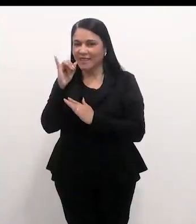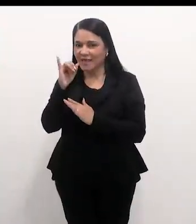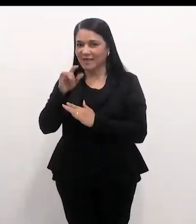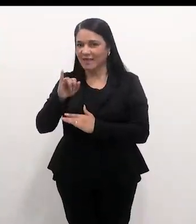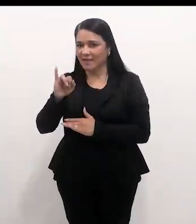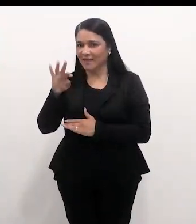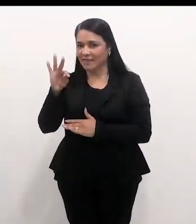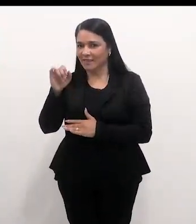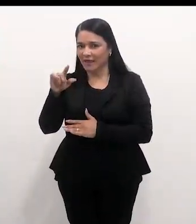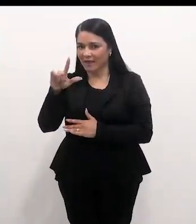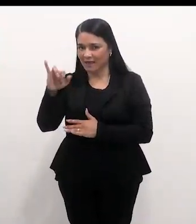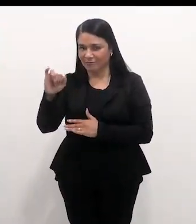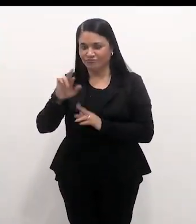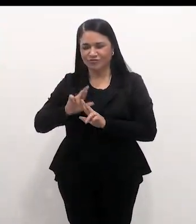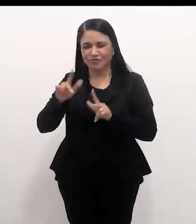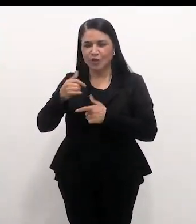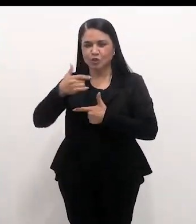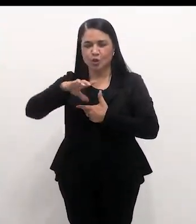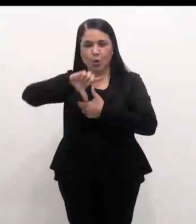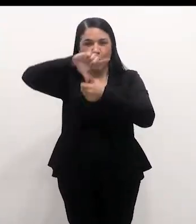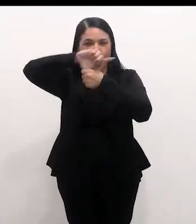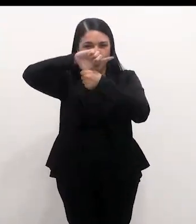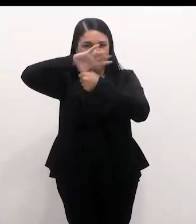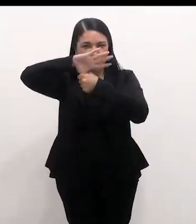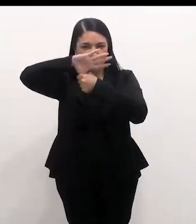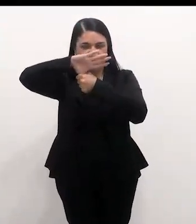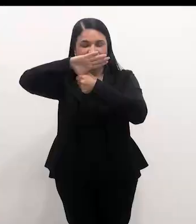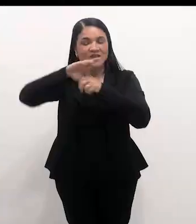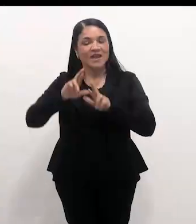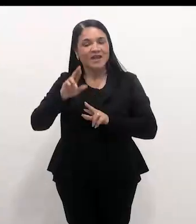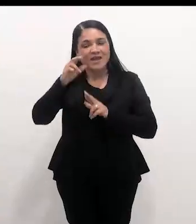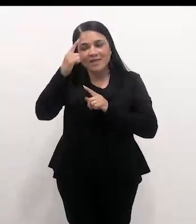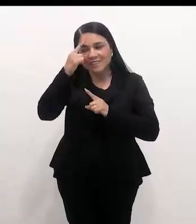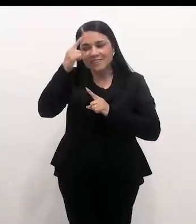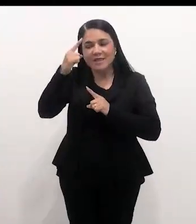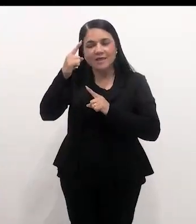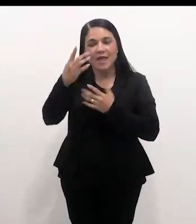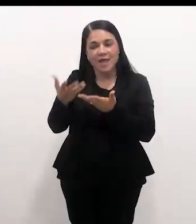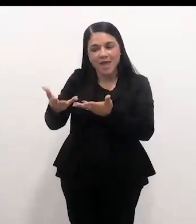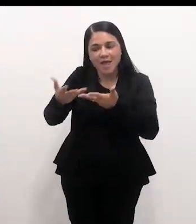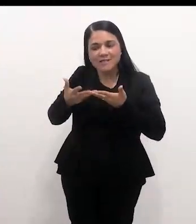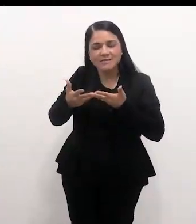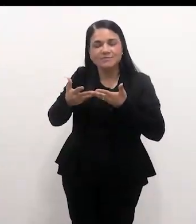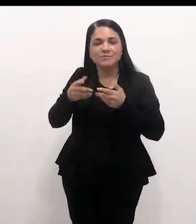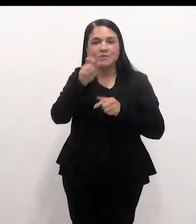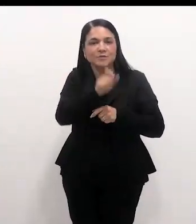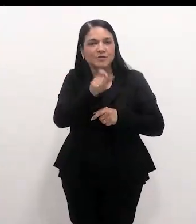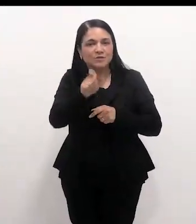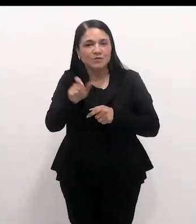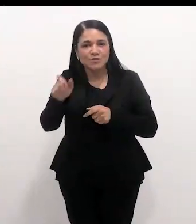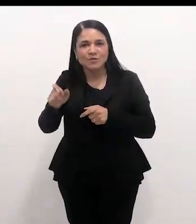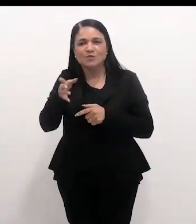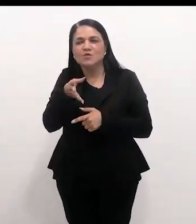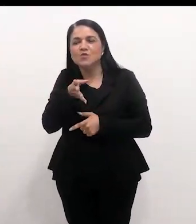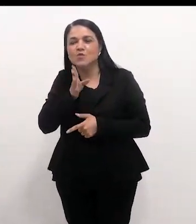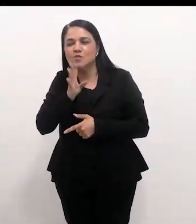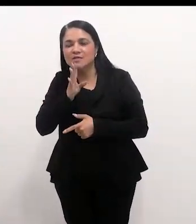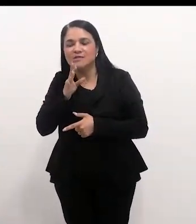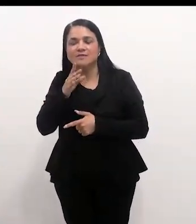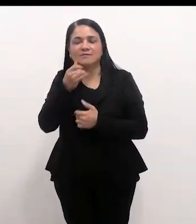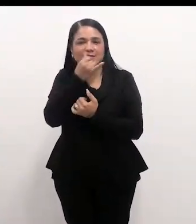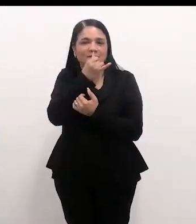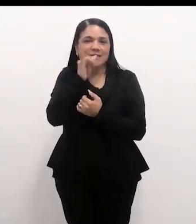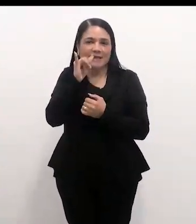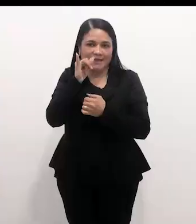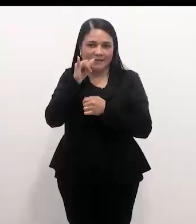porque a ideia é de receber pessoas, brasileiros, na Casa d'Italia, para conhecer a